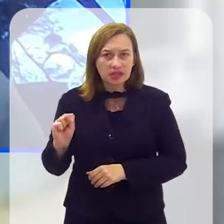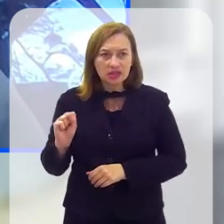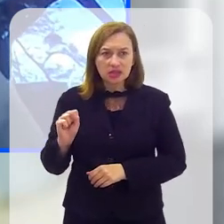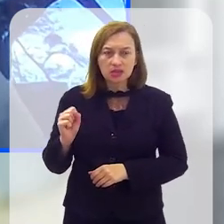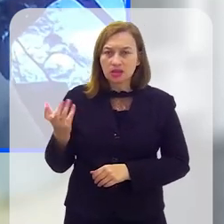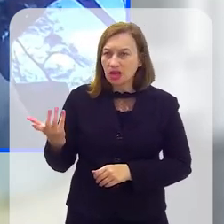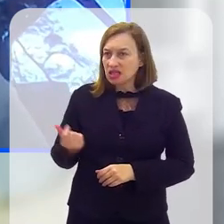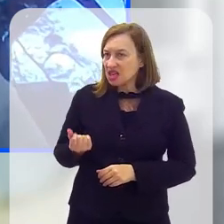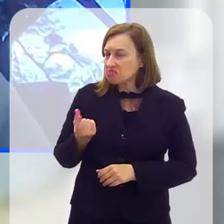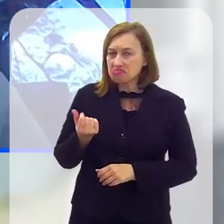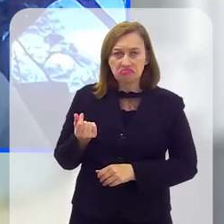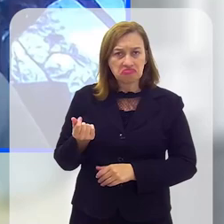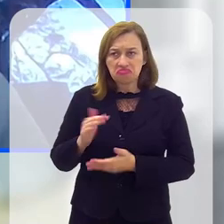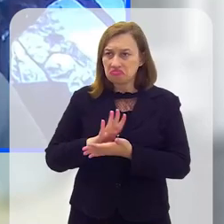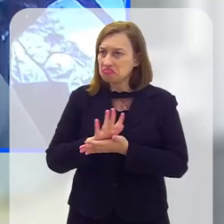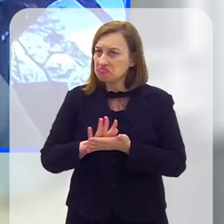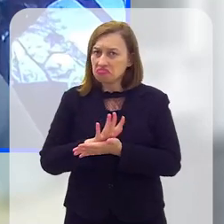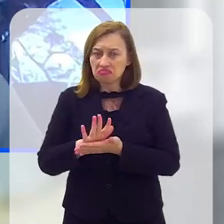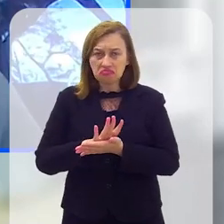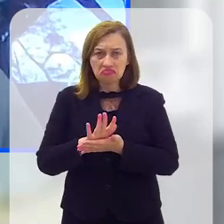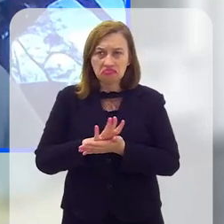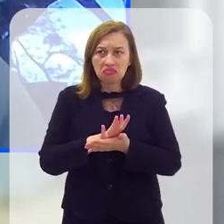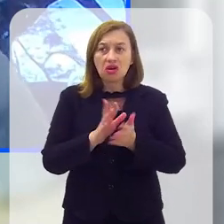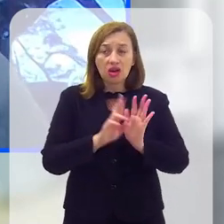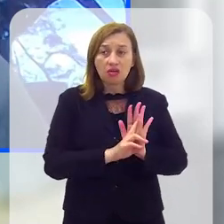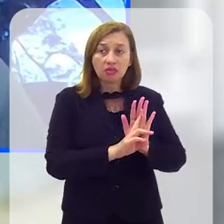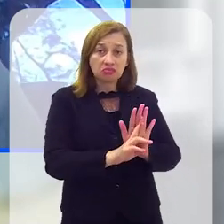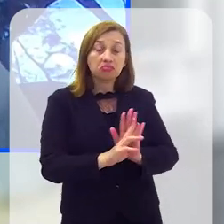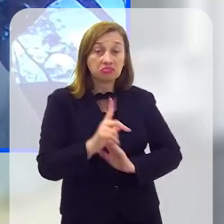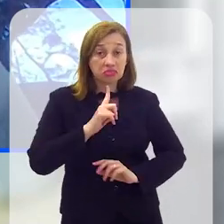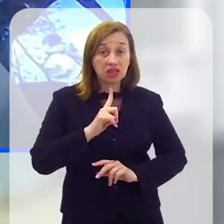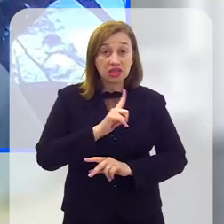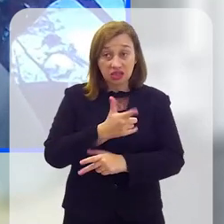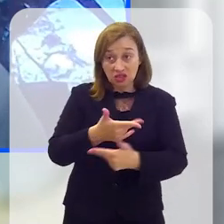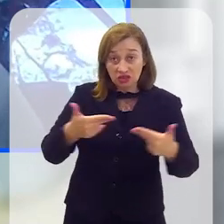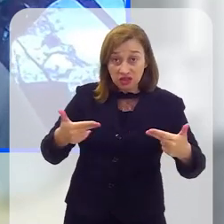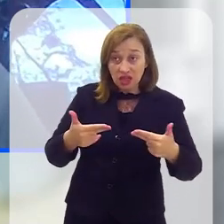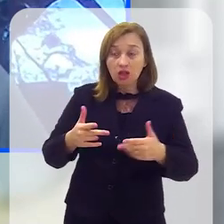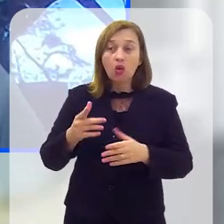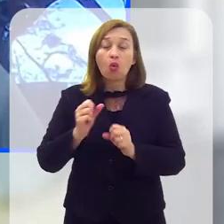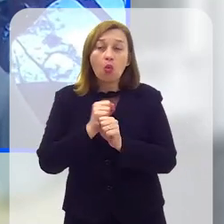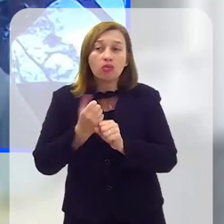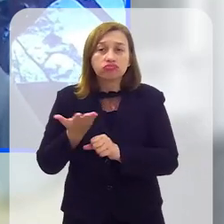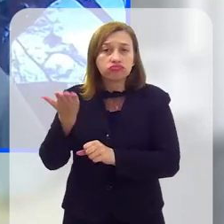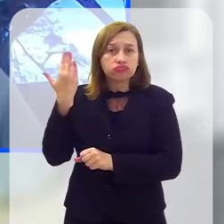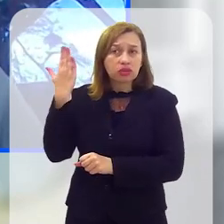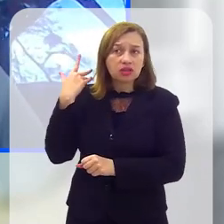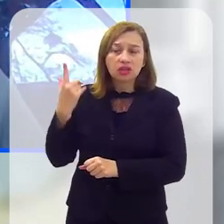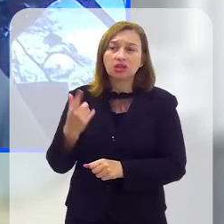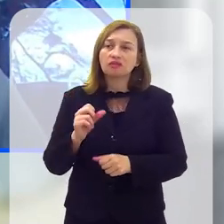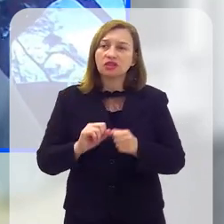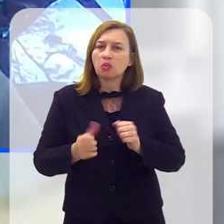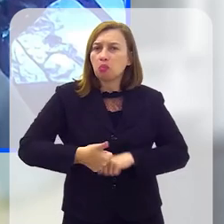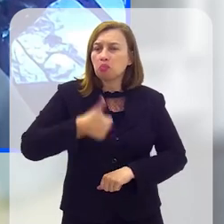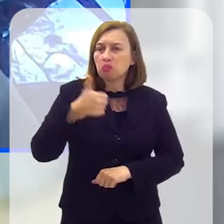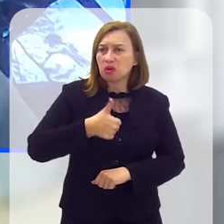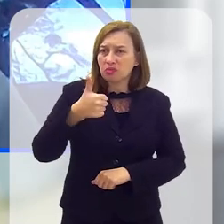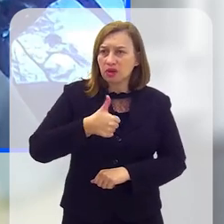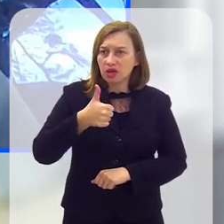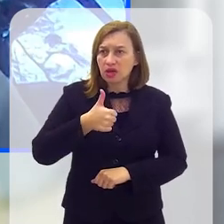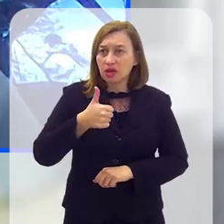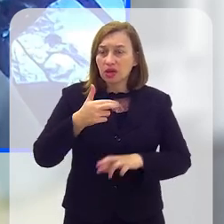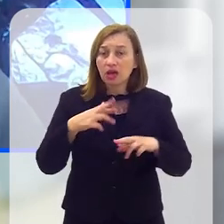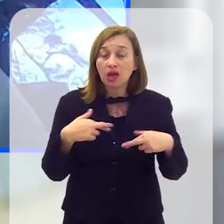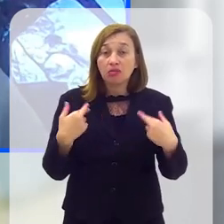sem fins lucrativos, com representação profissional, que tem essa pluralidade. Ano passado, nós fizemos